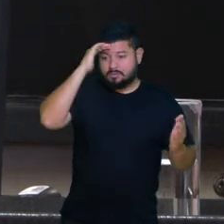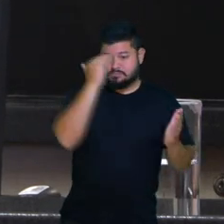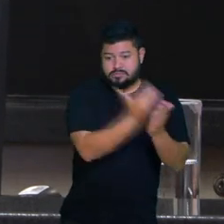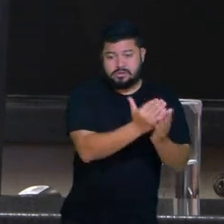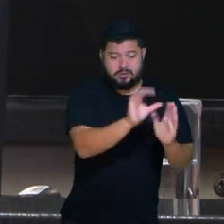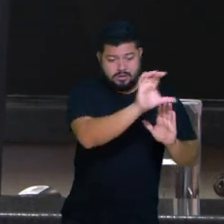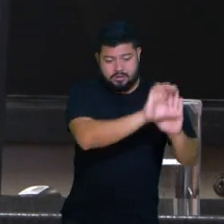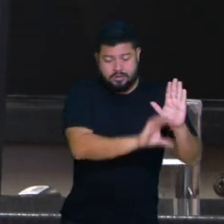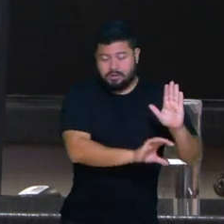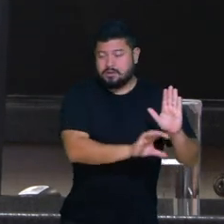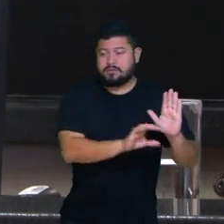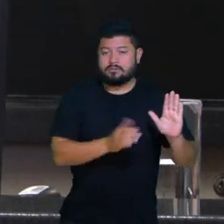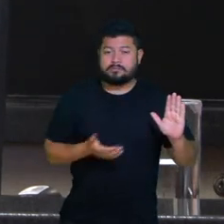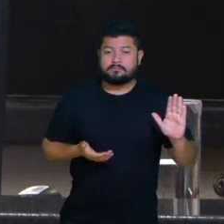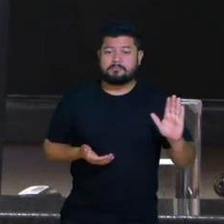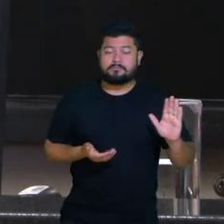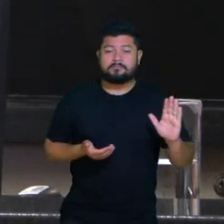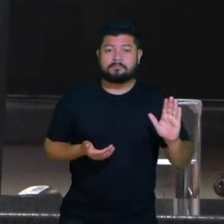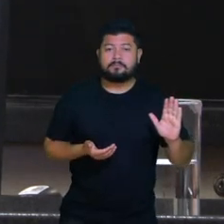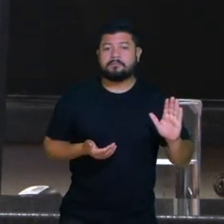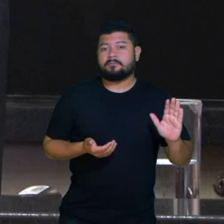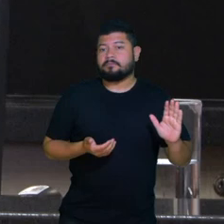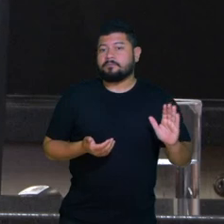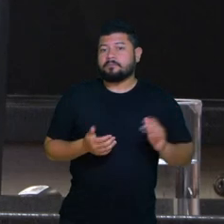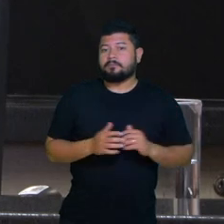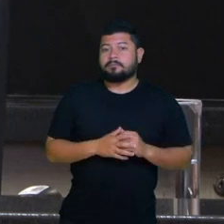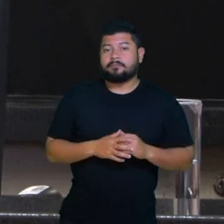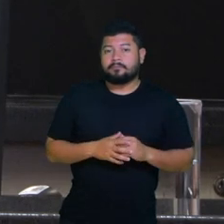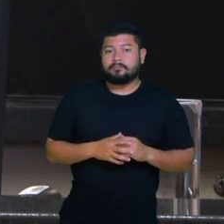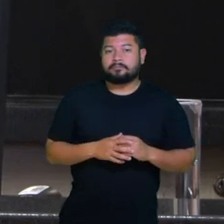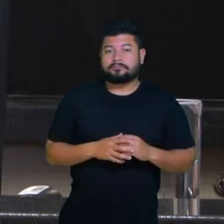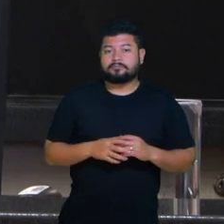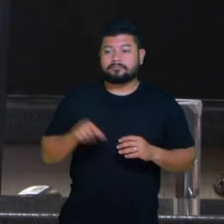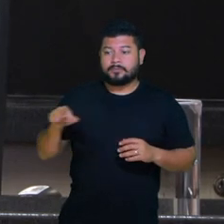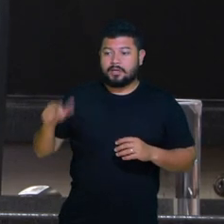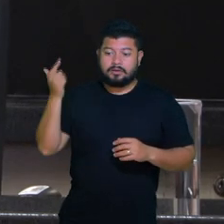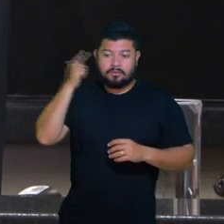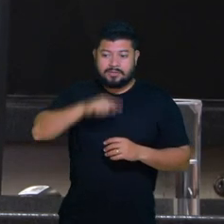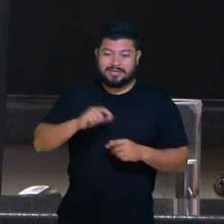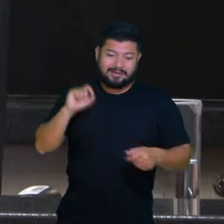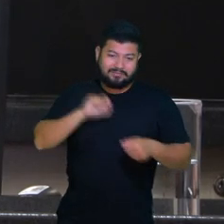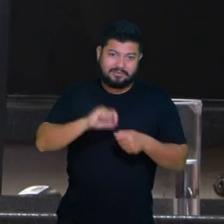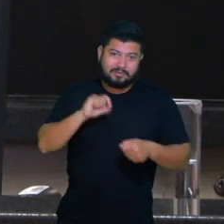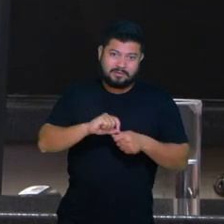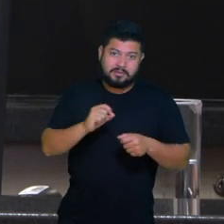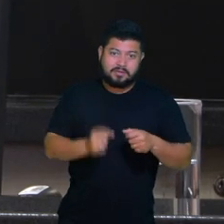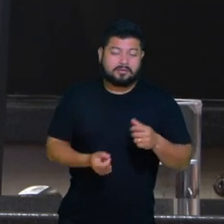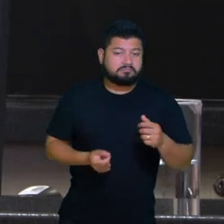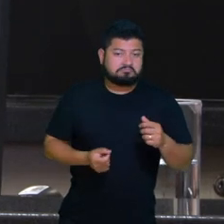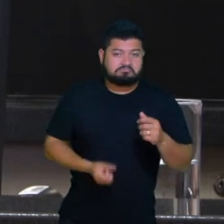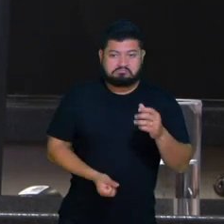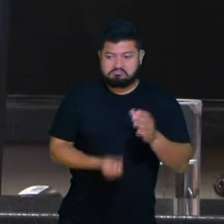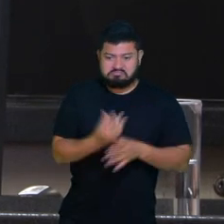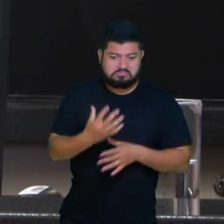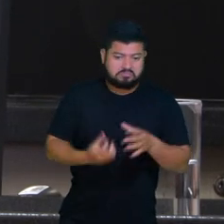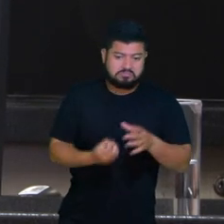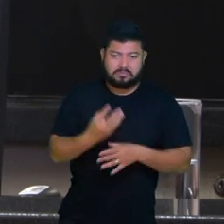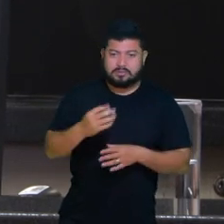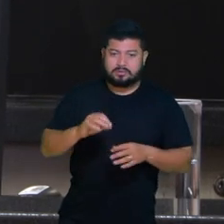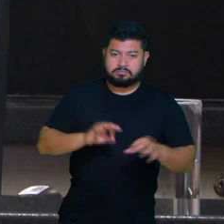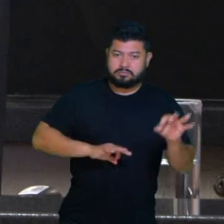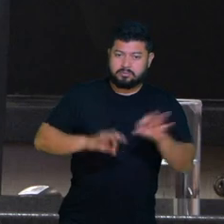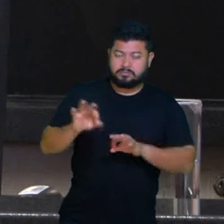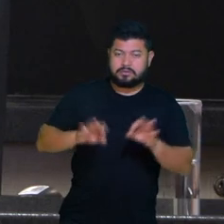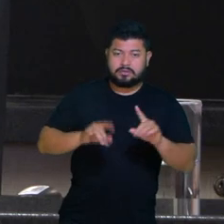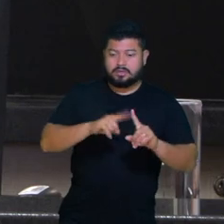né Eh aquilo que ele é capaz de produzir em termos de de de dados